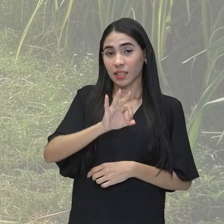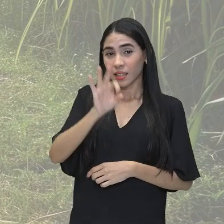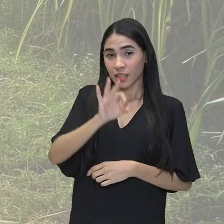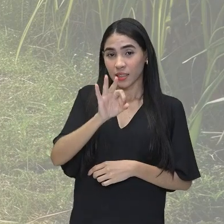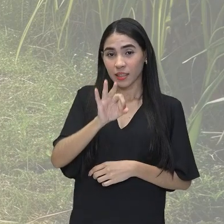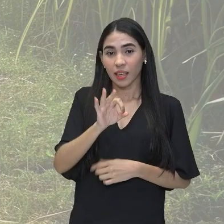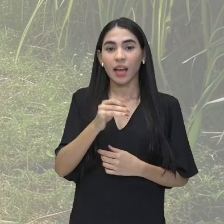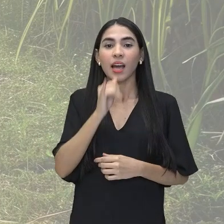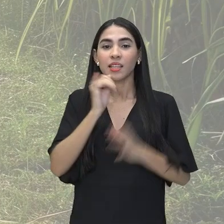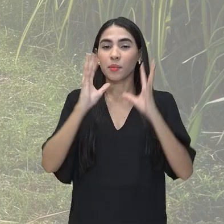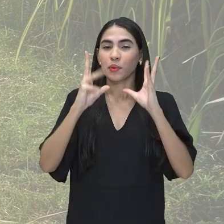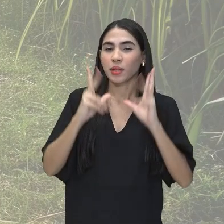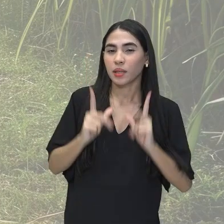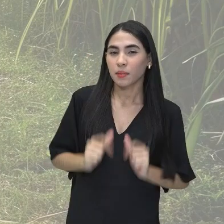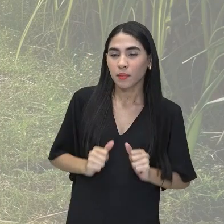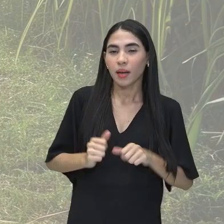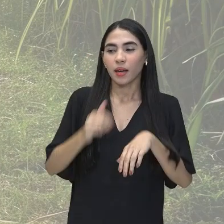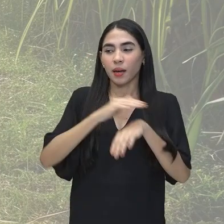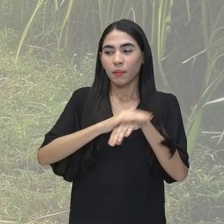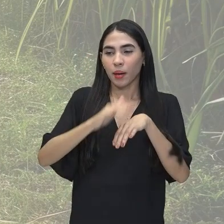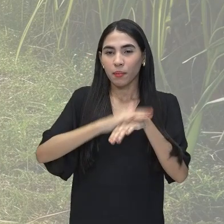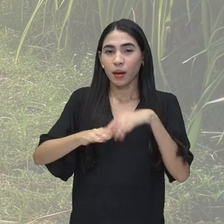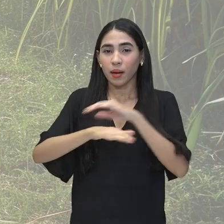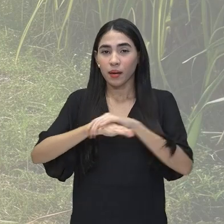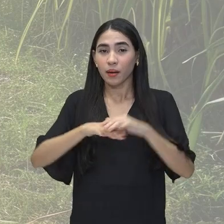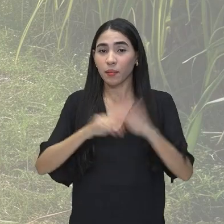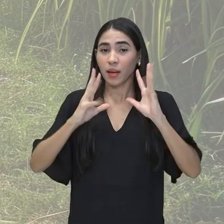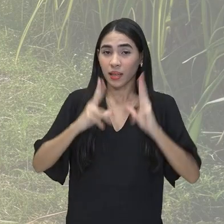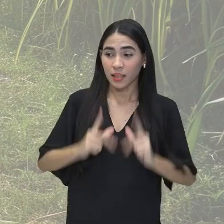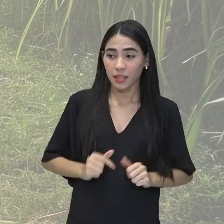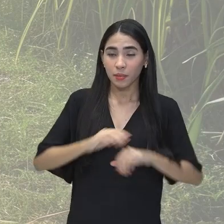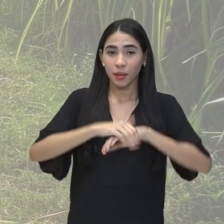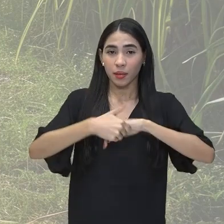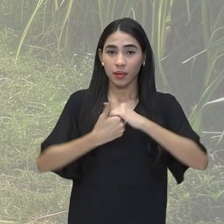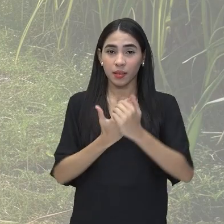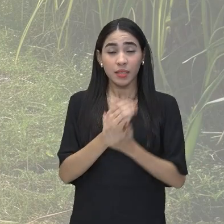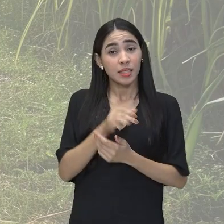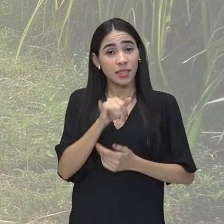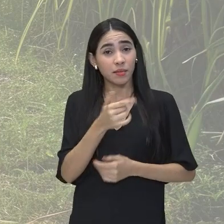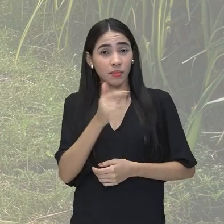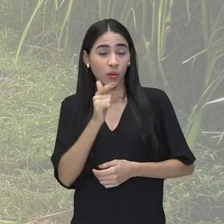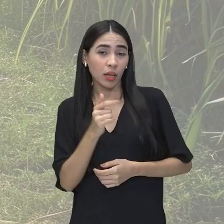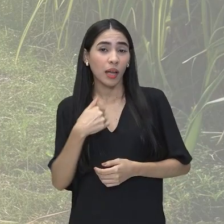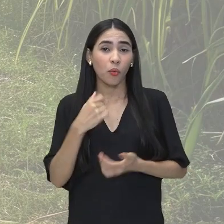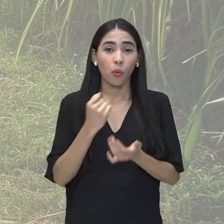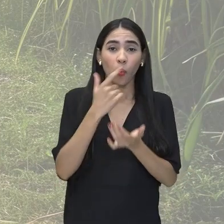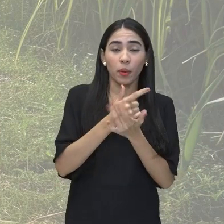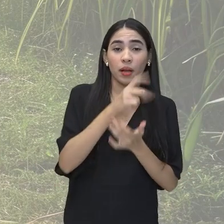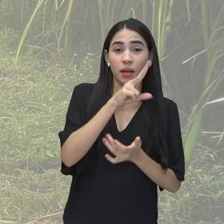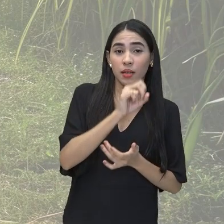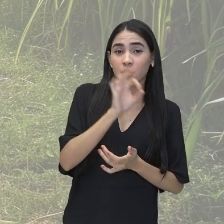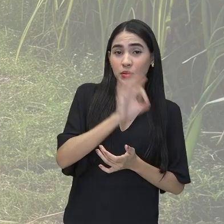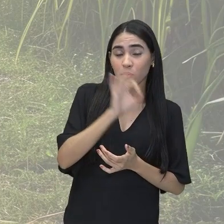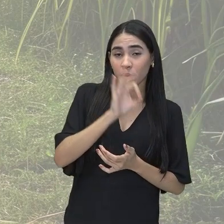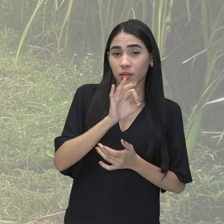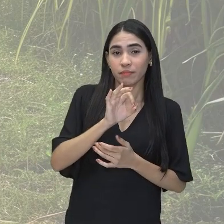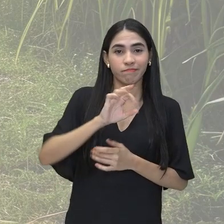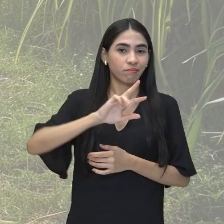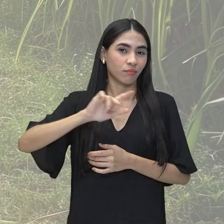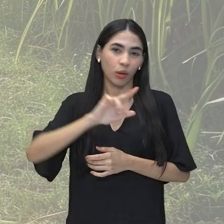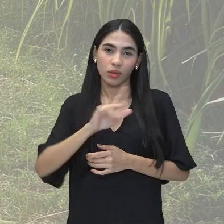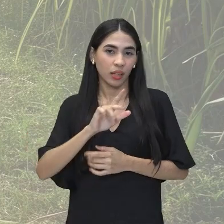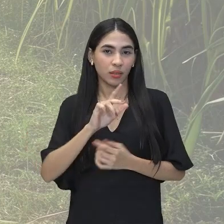para limpar, para desinfectar a sua mão. Aí, se não tiver o álcool 70, ah, eu vou comprar o álcool 50. Não vai ter a